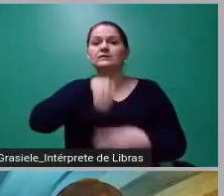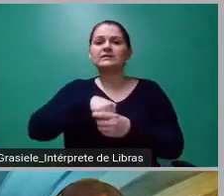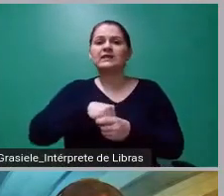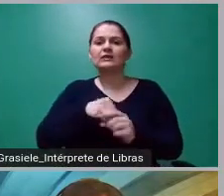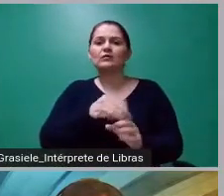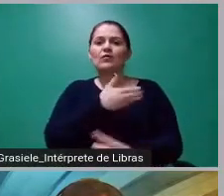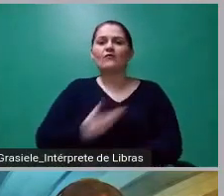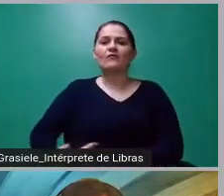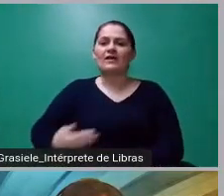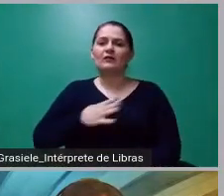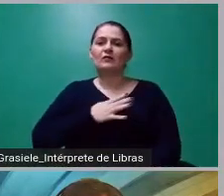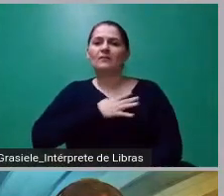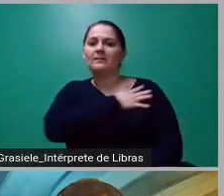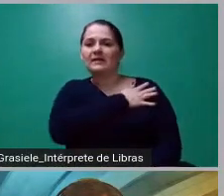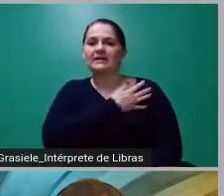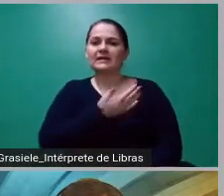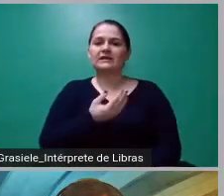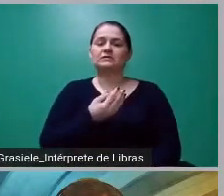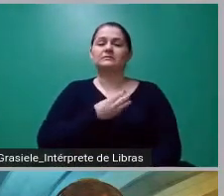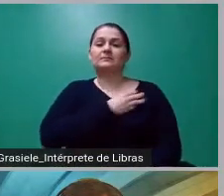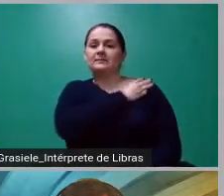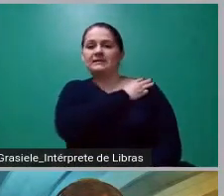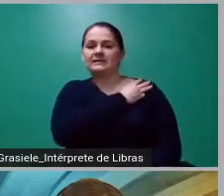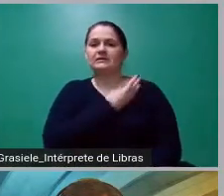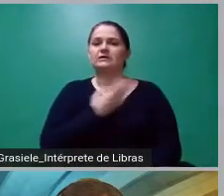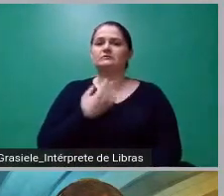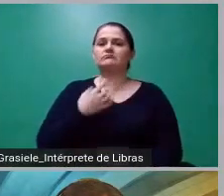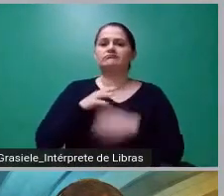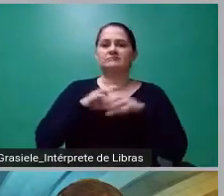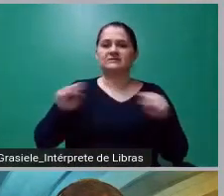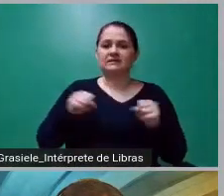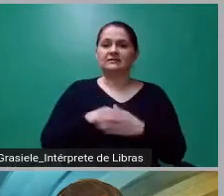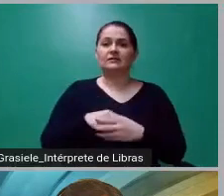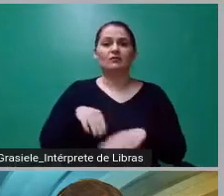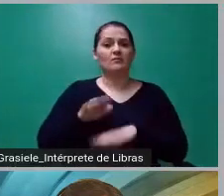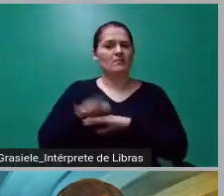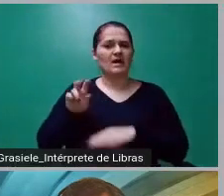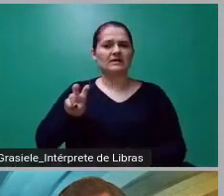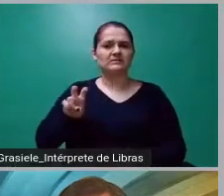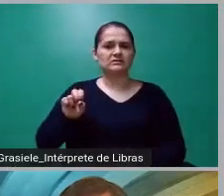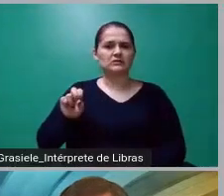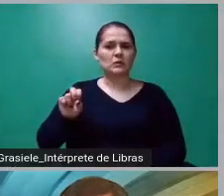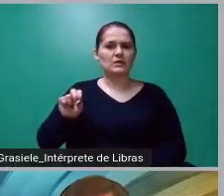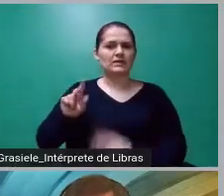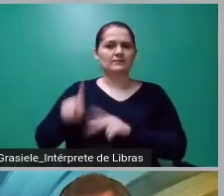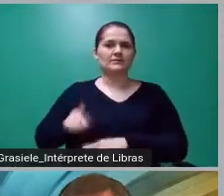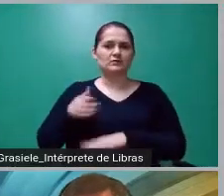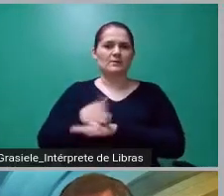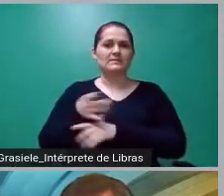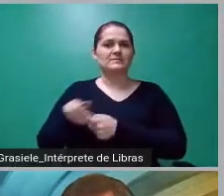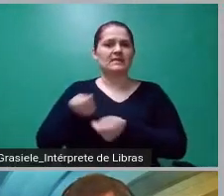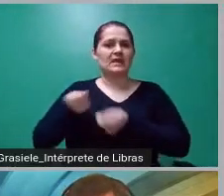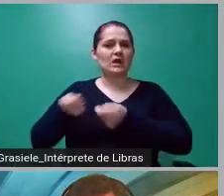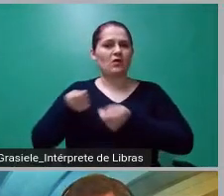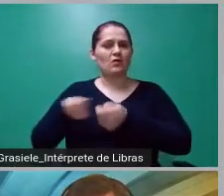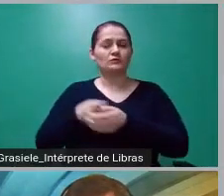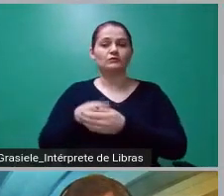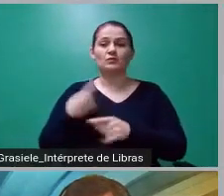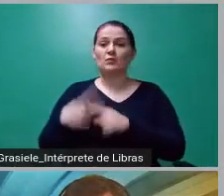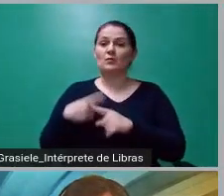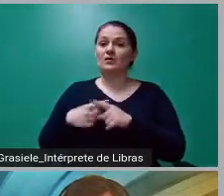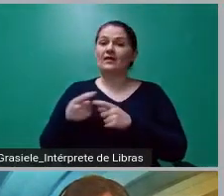Mais 50 pessoas participaram daquela negociação. Qual que foi o resultado daquela negociação? Que não trouxe